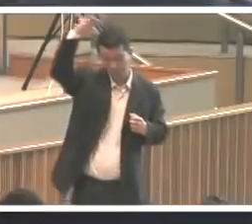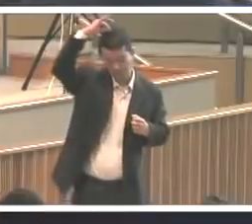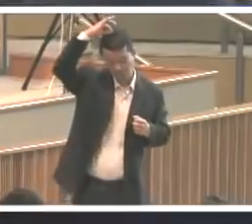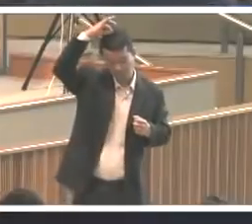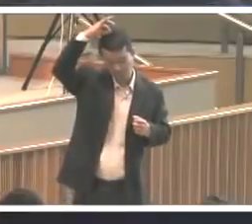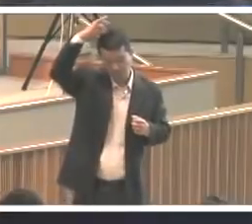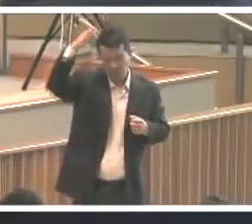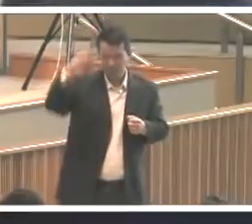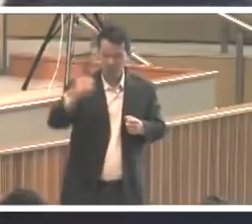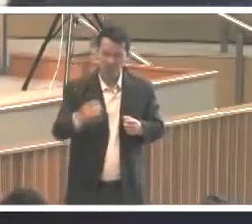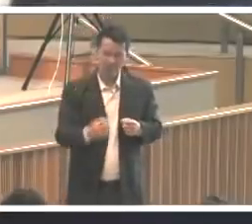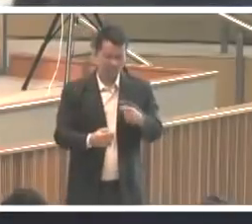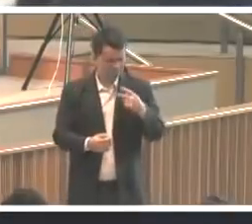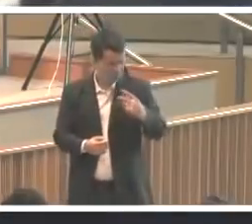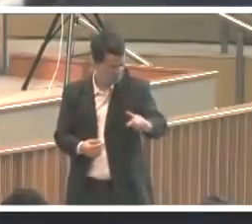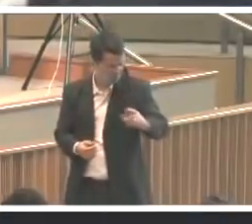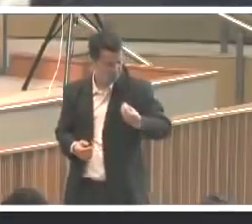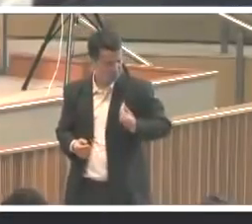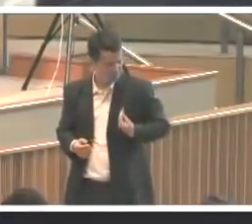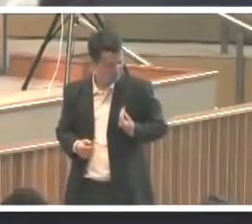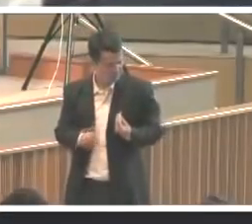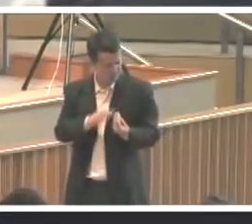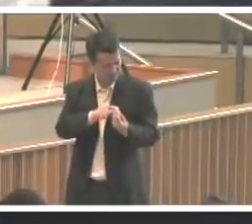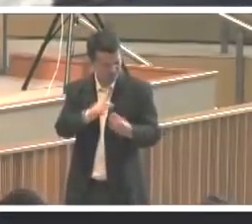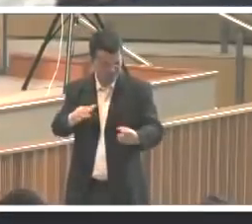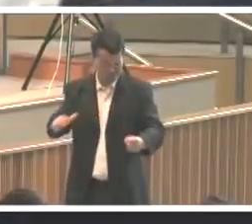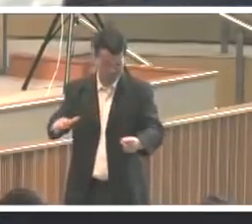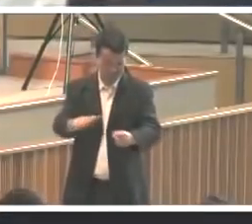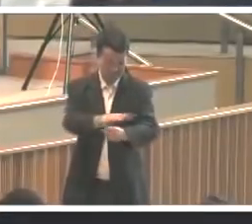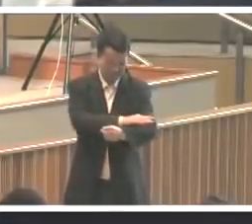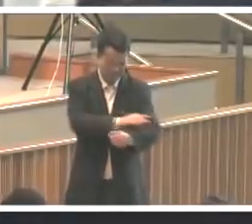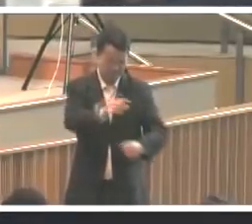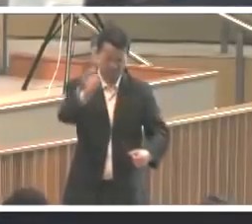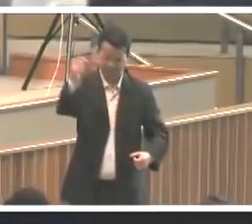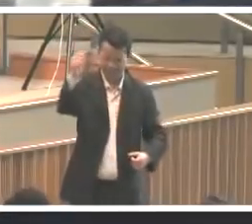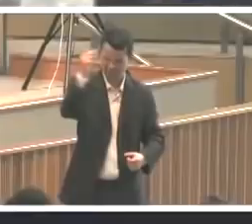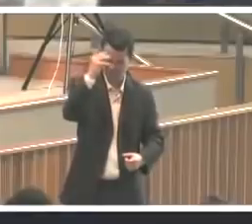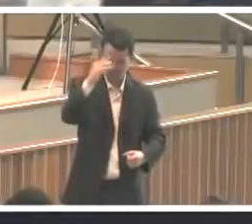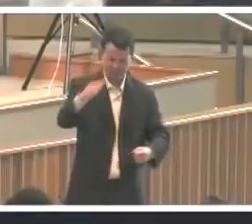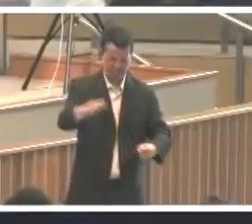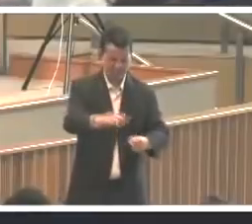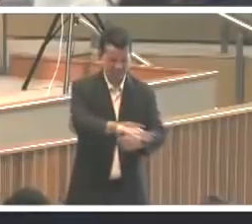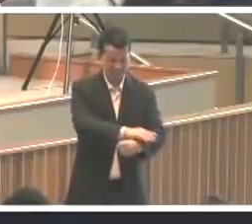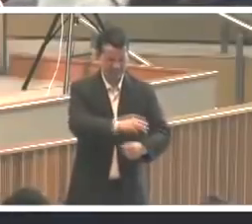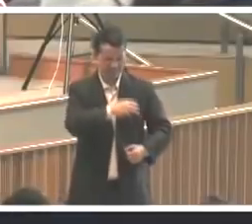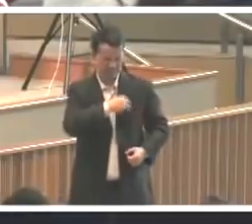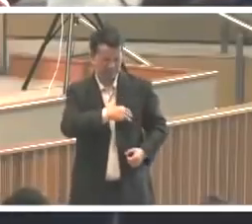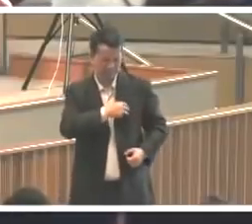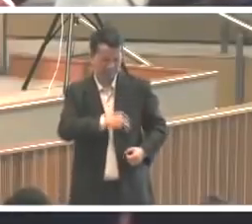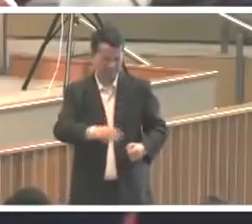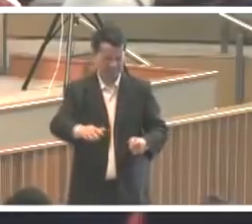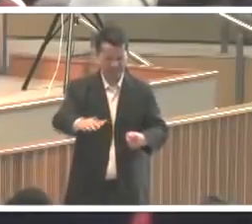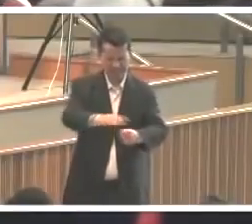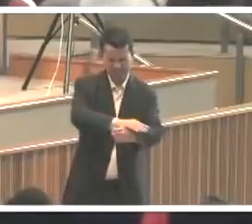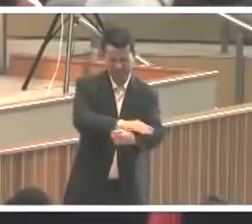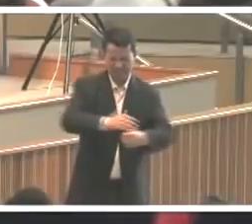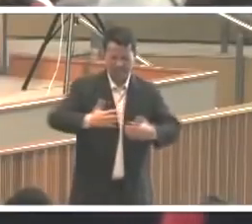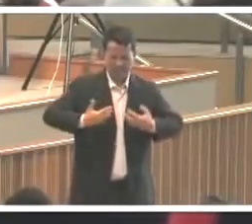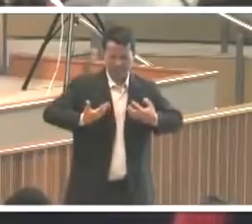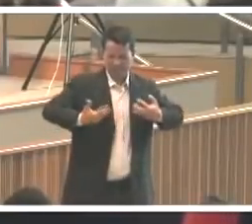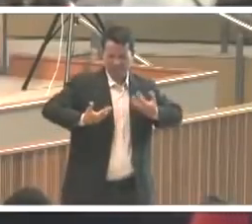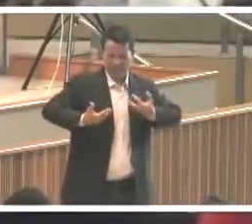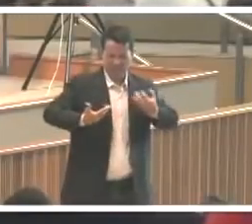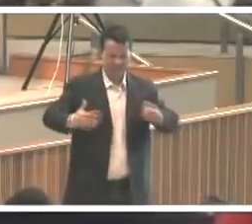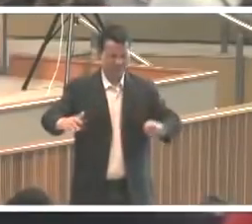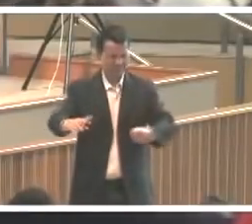seja cheia de graça, cheia de misericórdia, cheia da tua alegria, com o